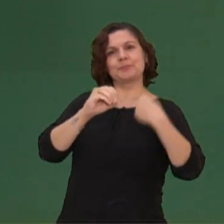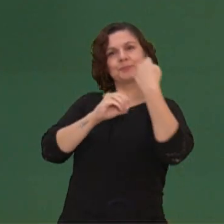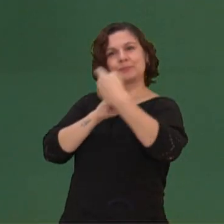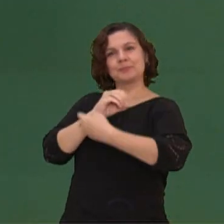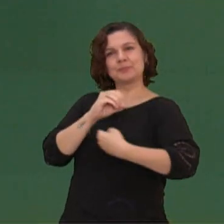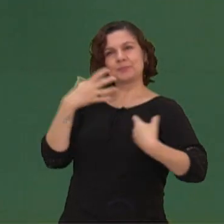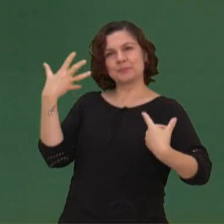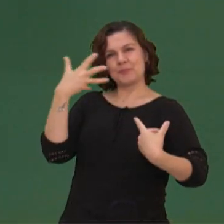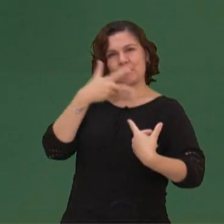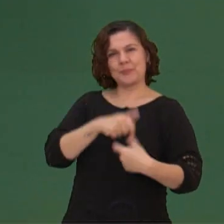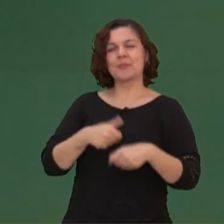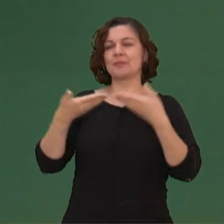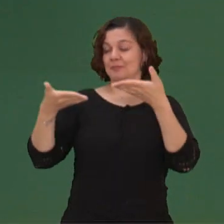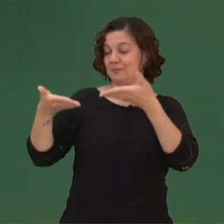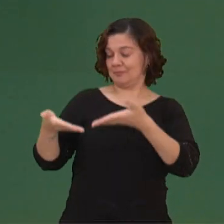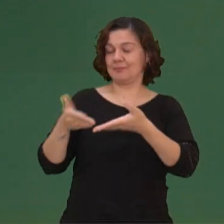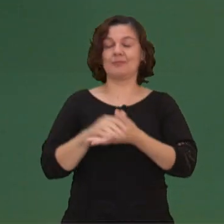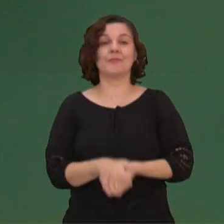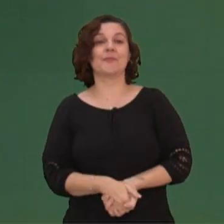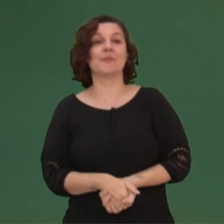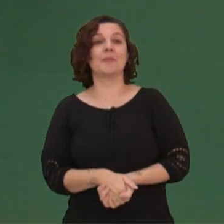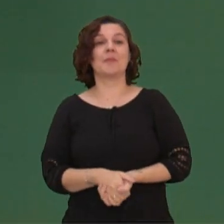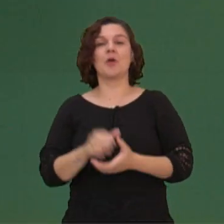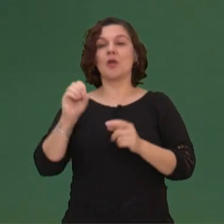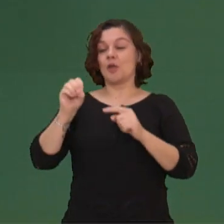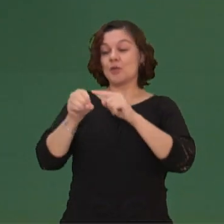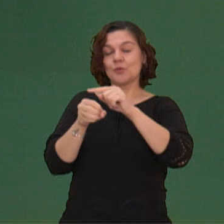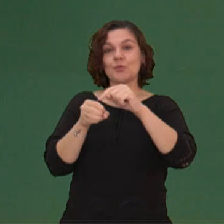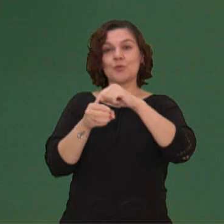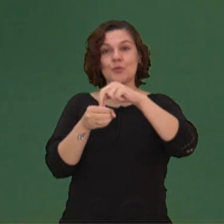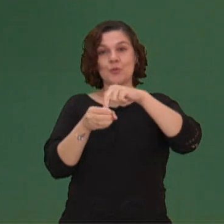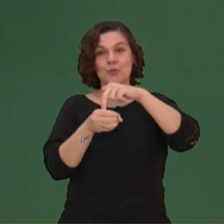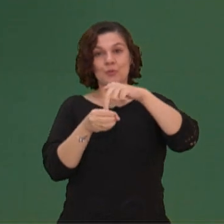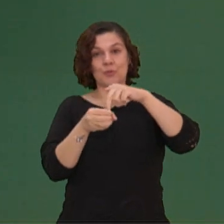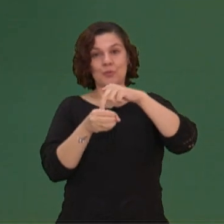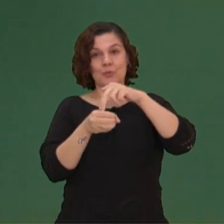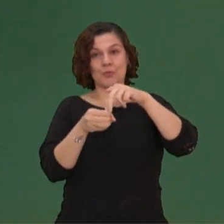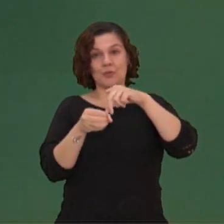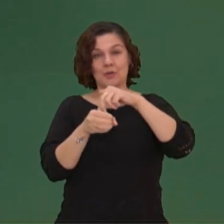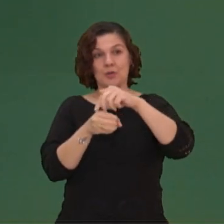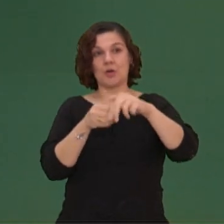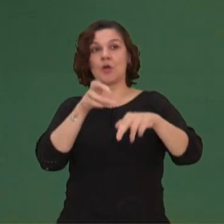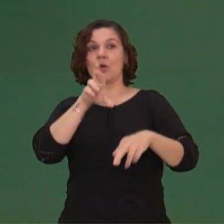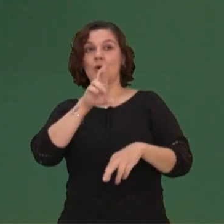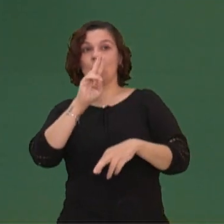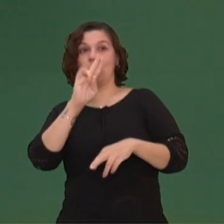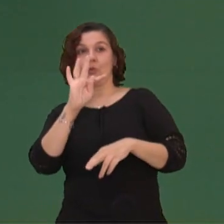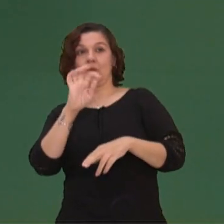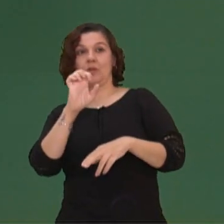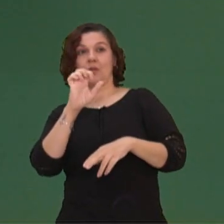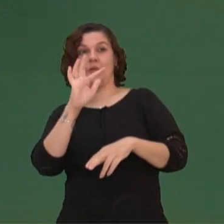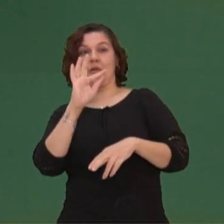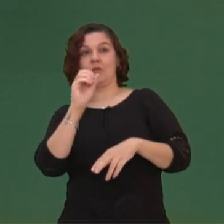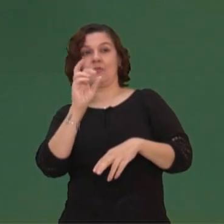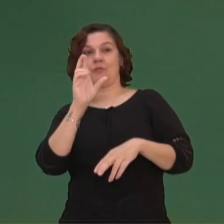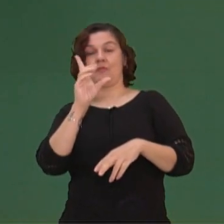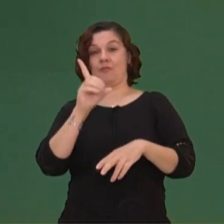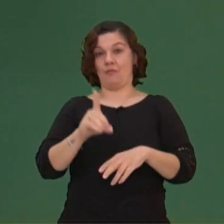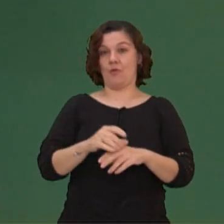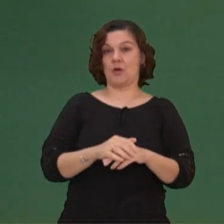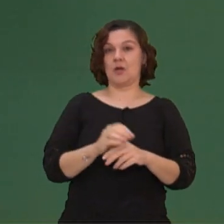bonitinho? Isso. Lá no centro, segundo a teoria de Rutherford Bohr,